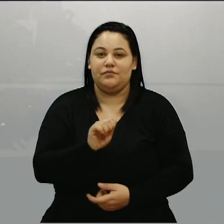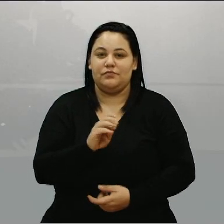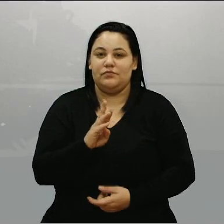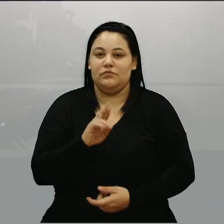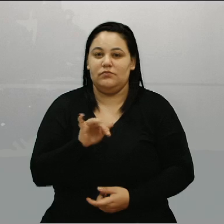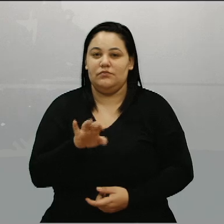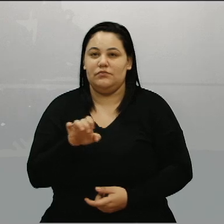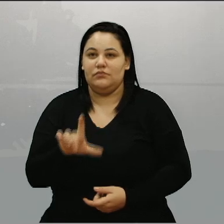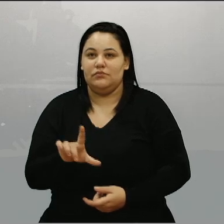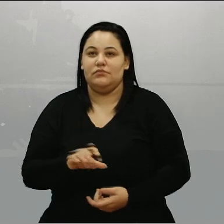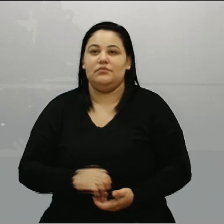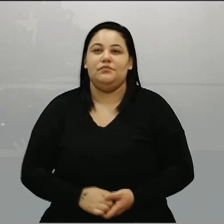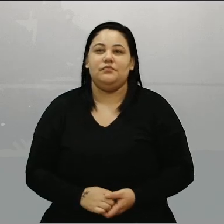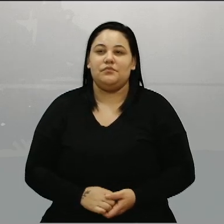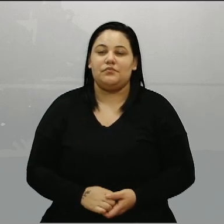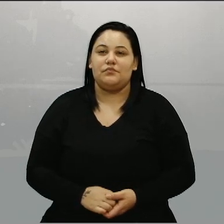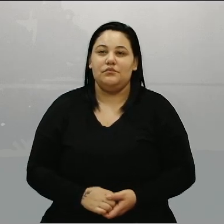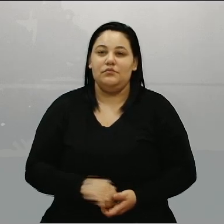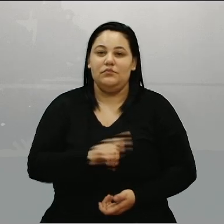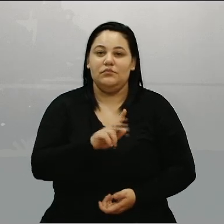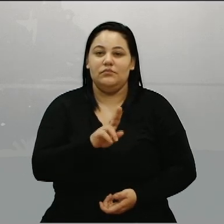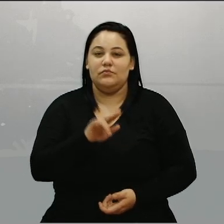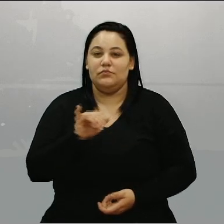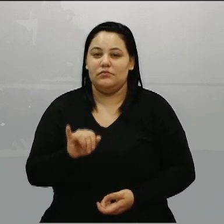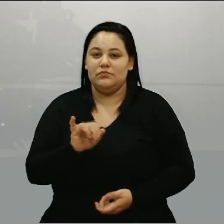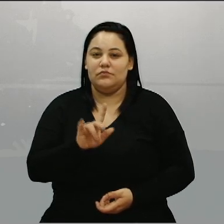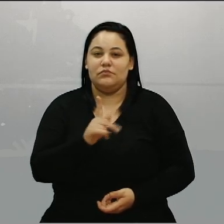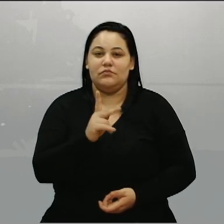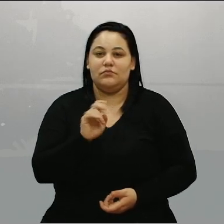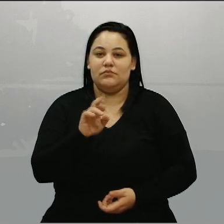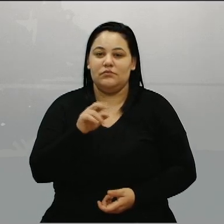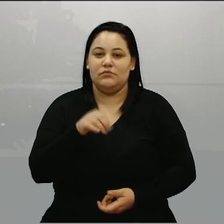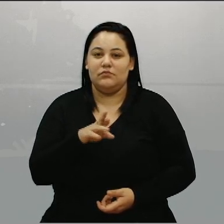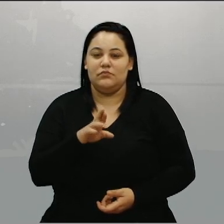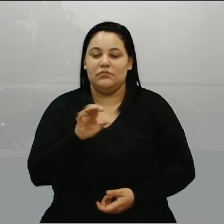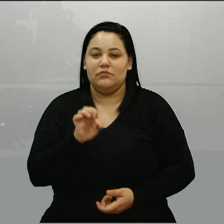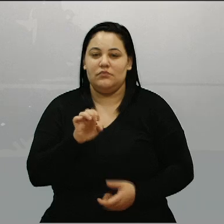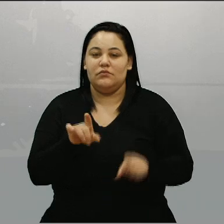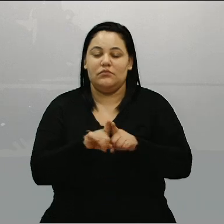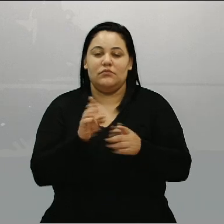Citon, ao senhor Guilherme e toda a equipe da SMEL.